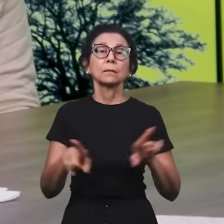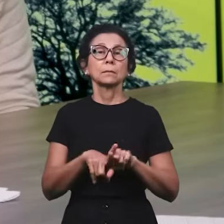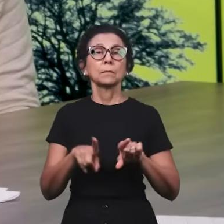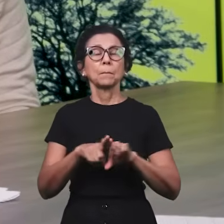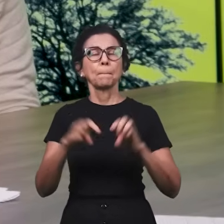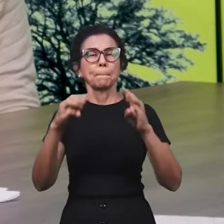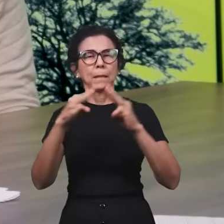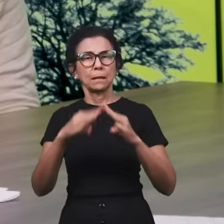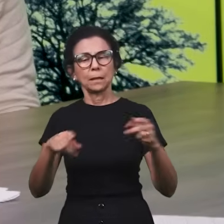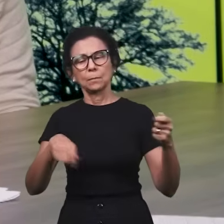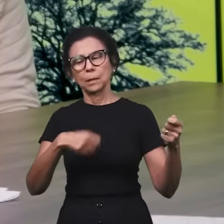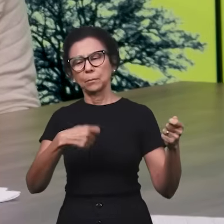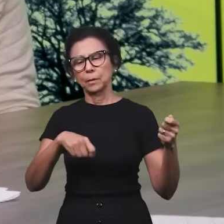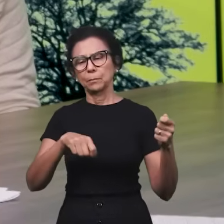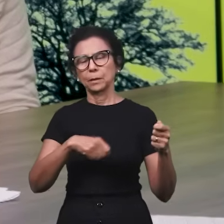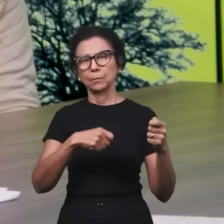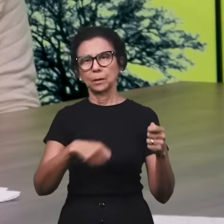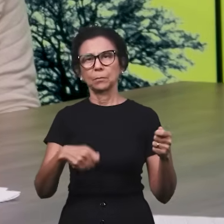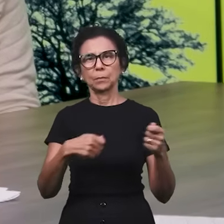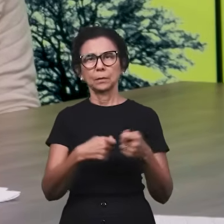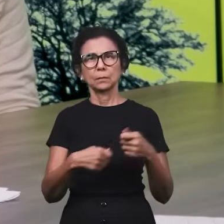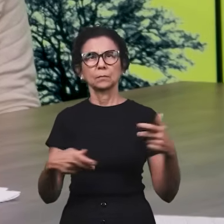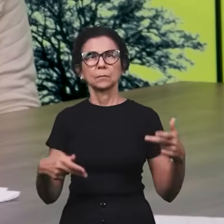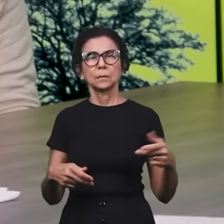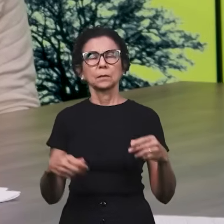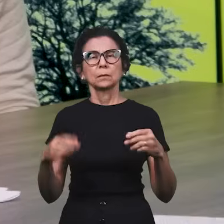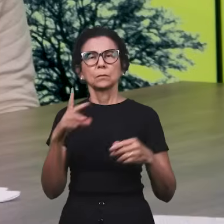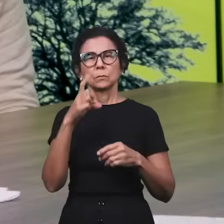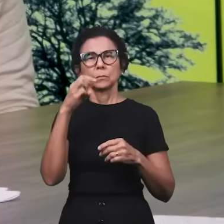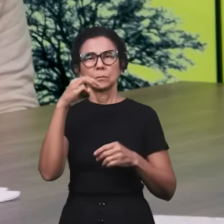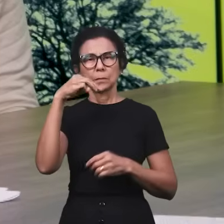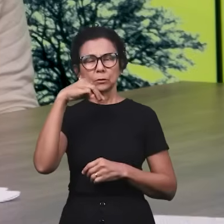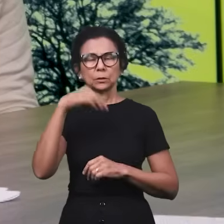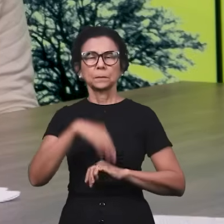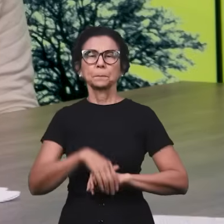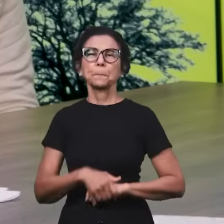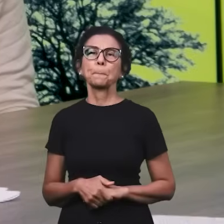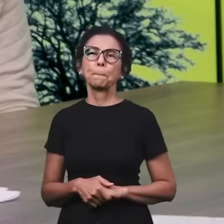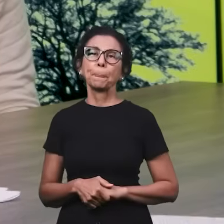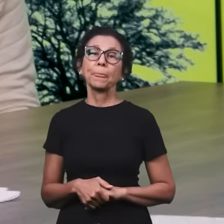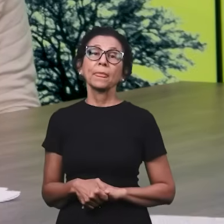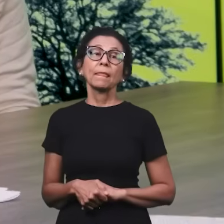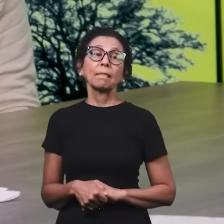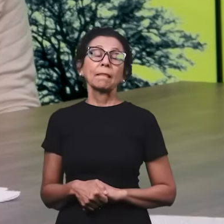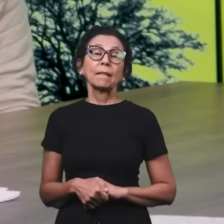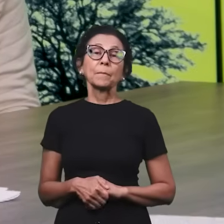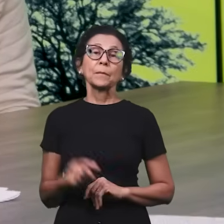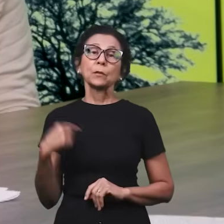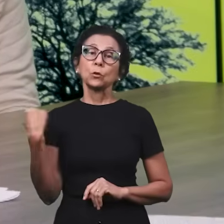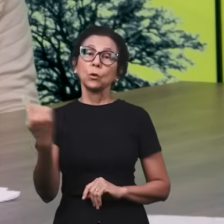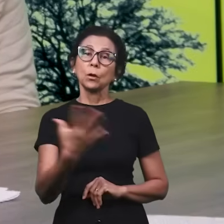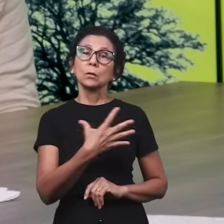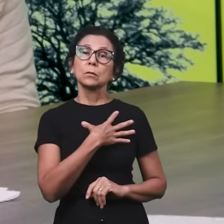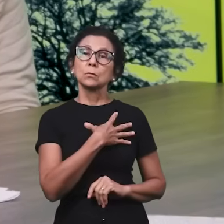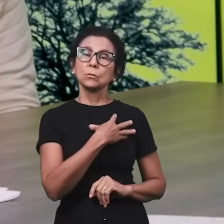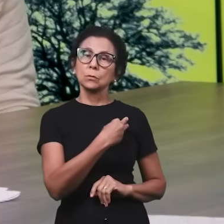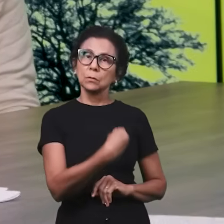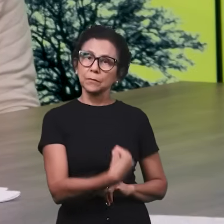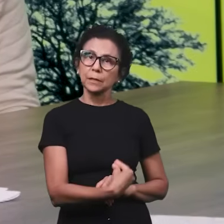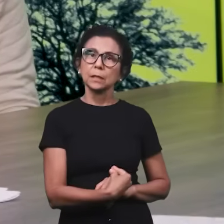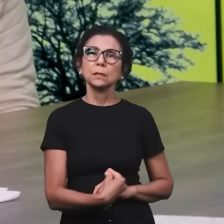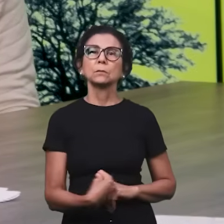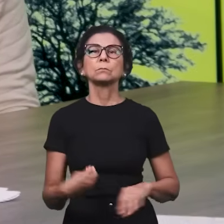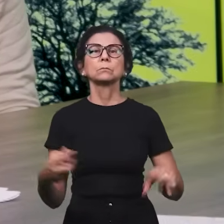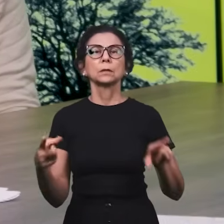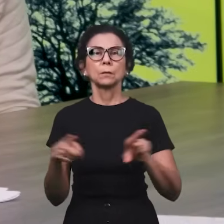né? Então, o Manaim também, tocando no Manaim, sendo usado no Manaim aqui de Domingos Martins. E hoje os